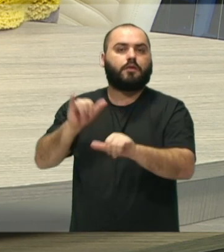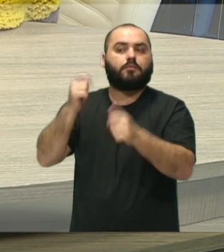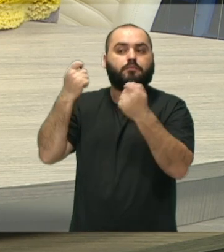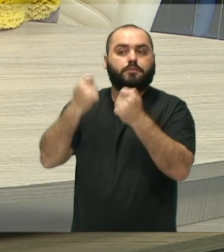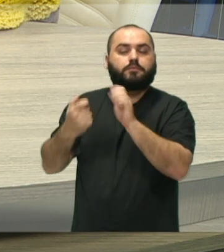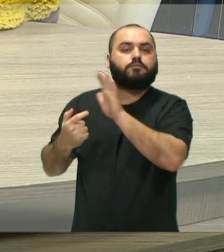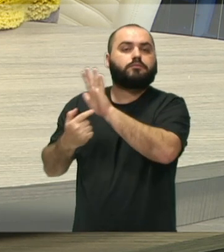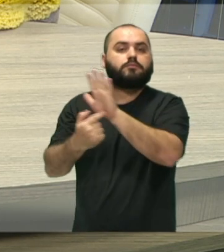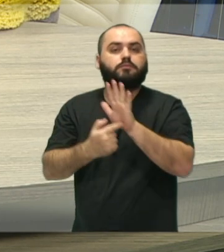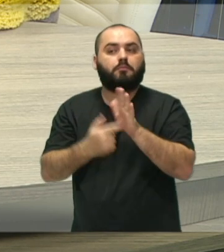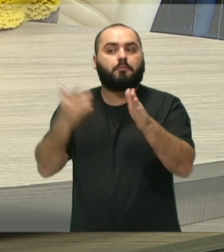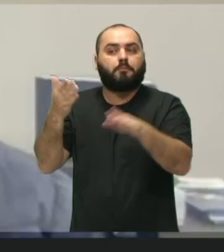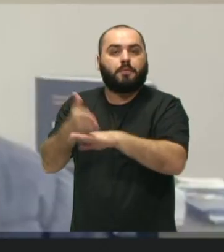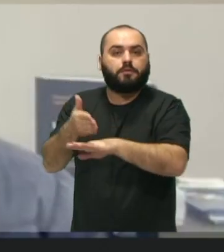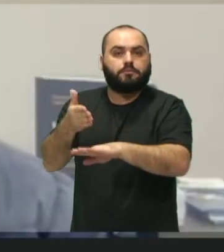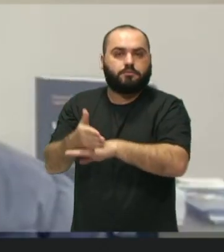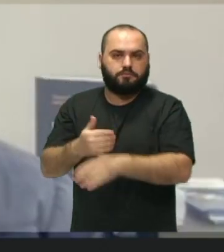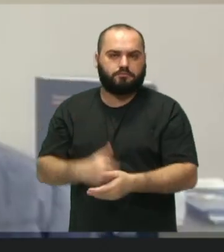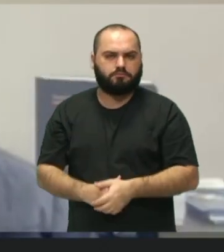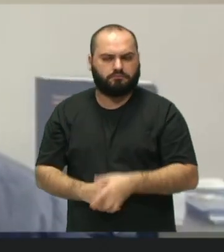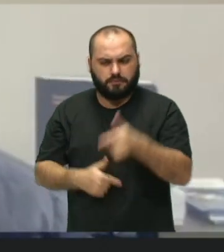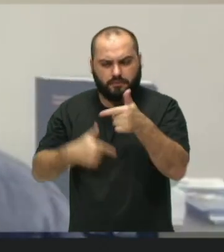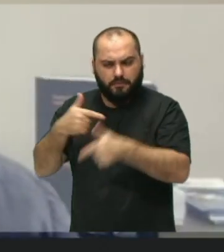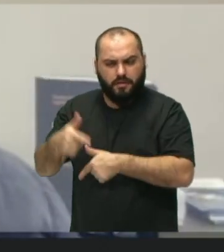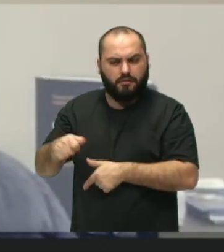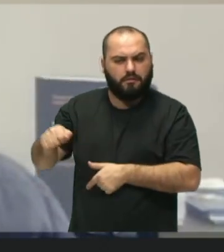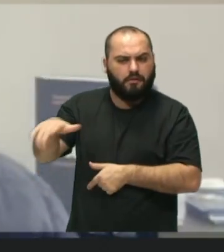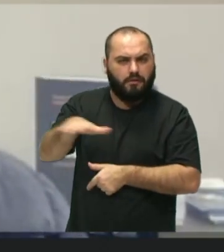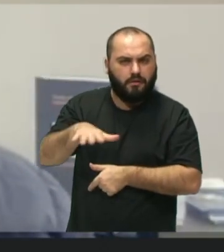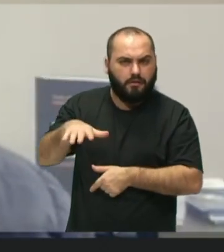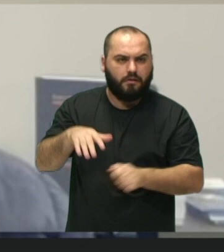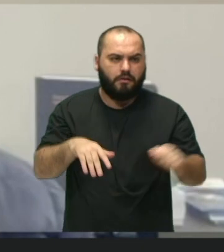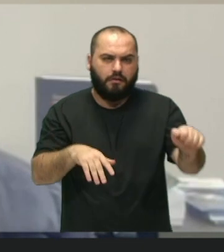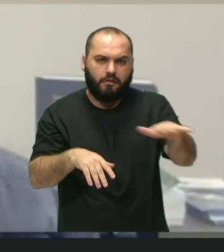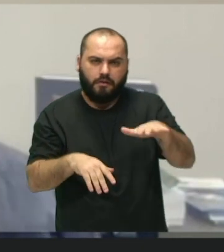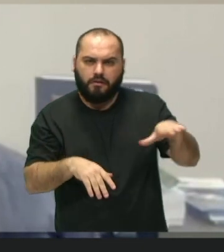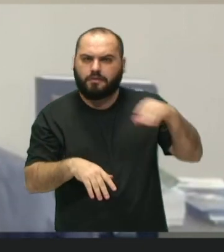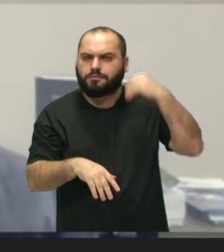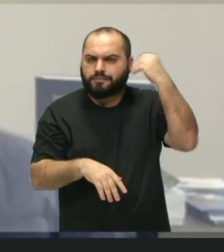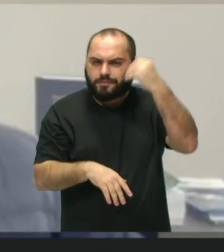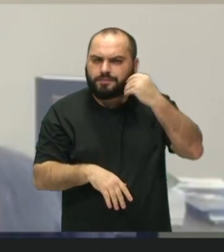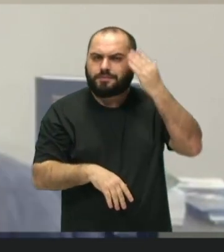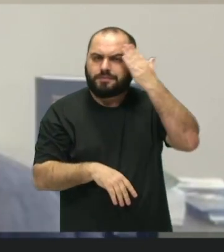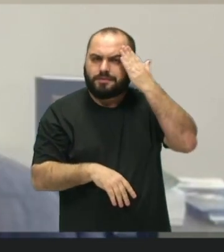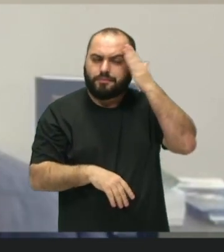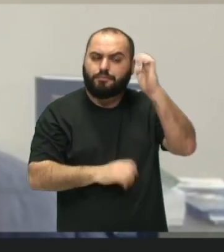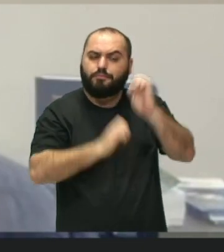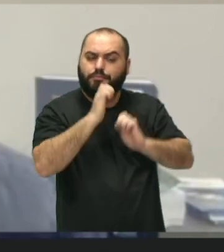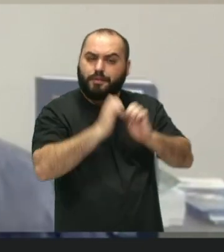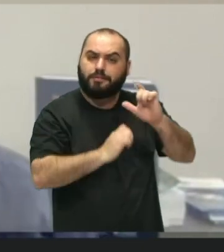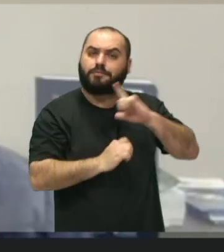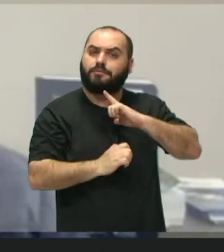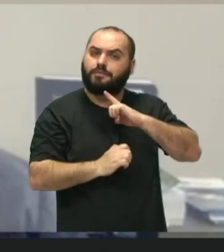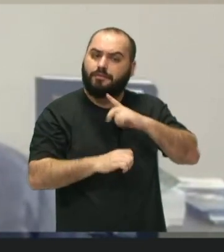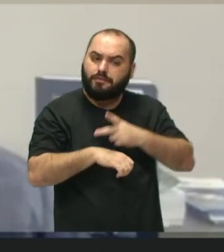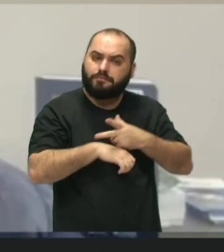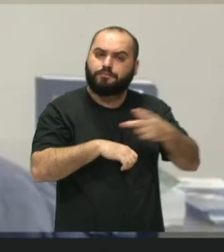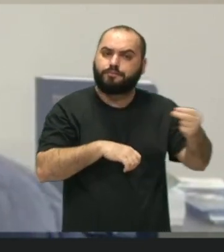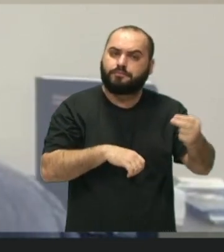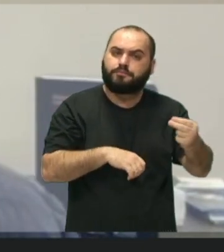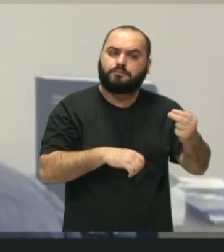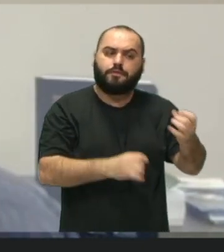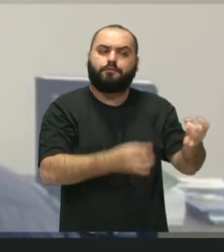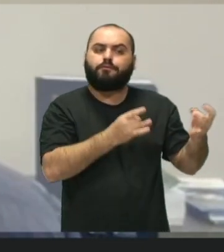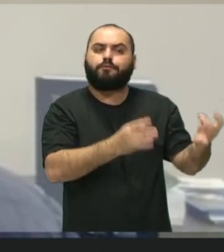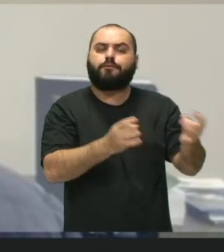licitação. Então, a gente vai trabalhando área por área, inclusive trazendo experiência das empresas que estão vencendo. Quem que está vendendo hoje